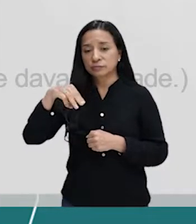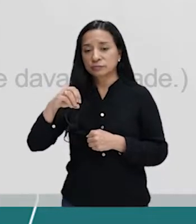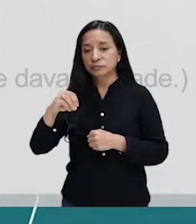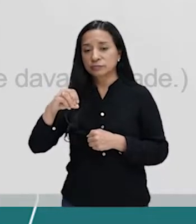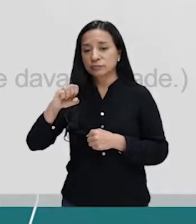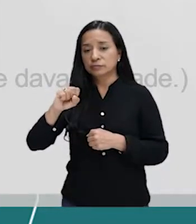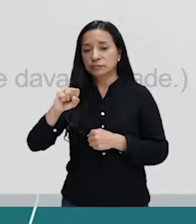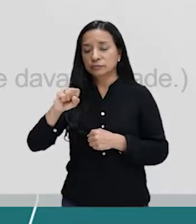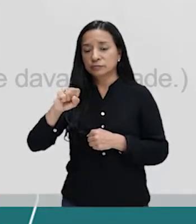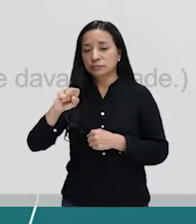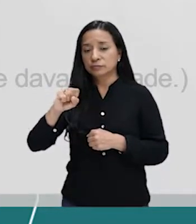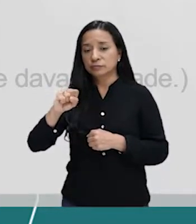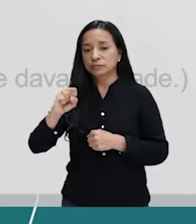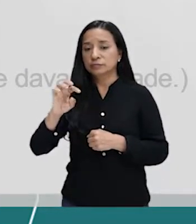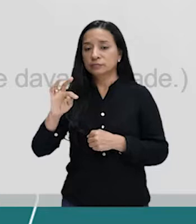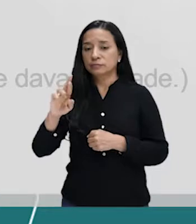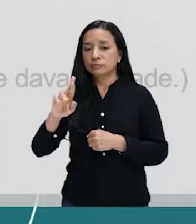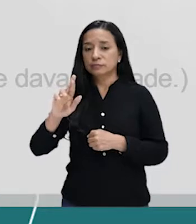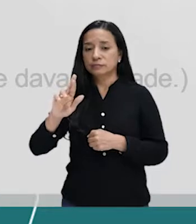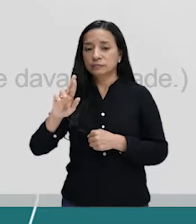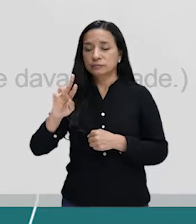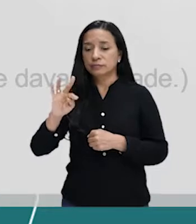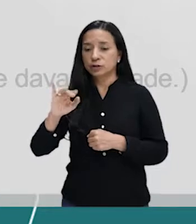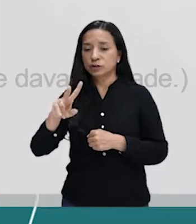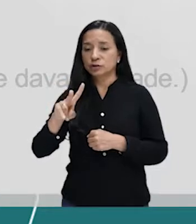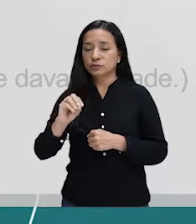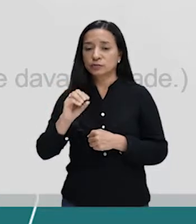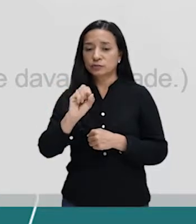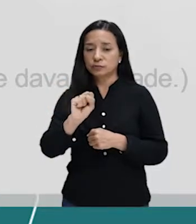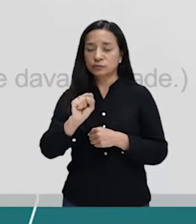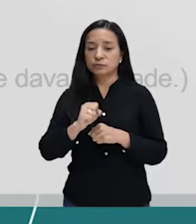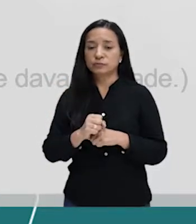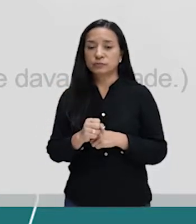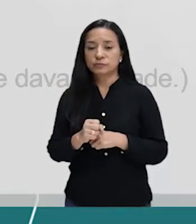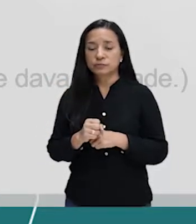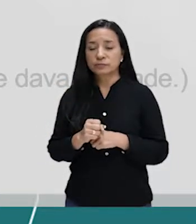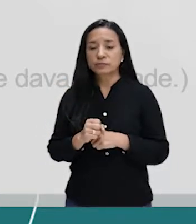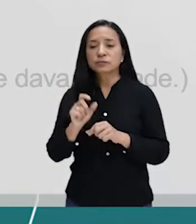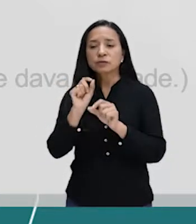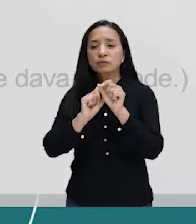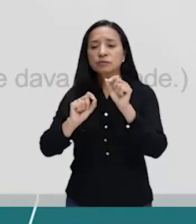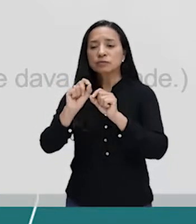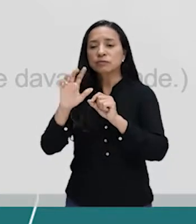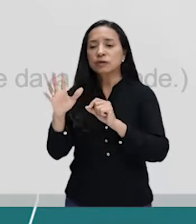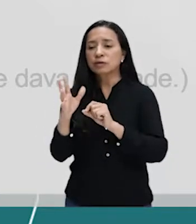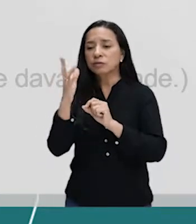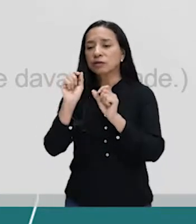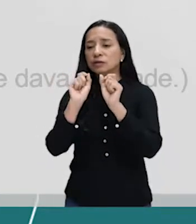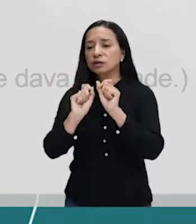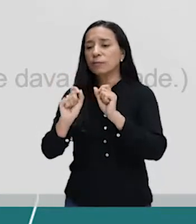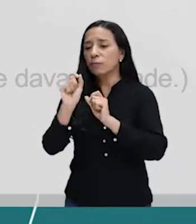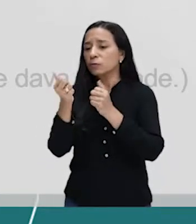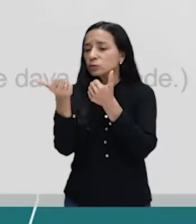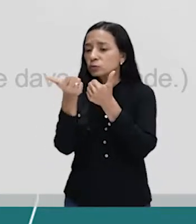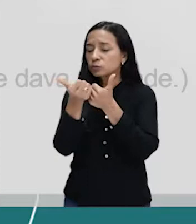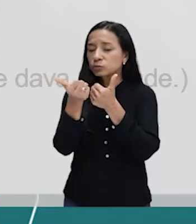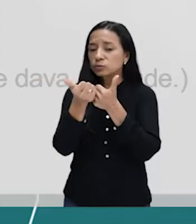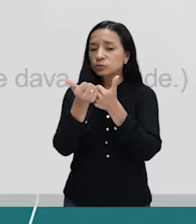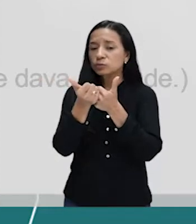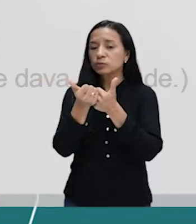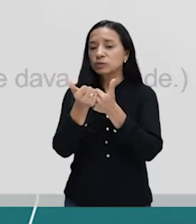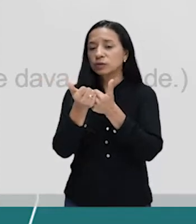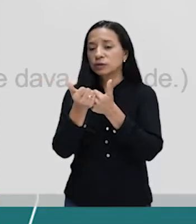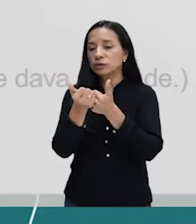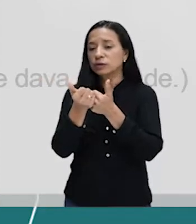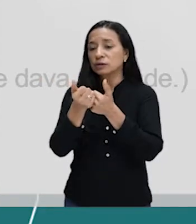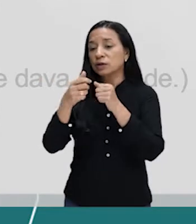outras palavras podem assumir o valor de pronome demonstrativo. Isso acontece quando elas podem ser substituídas por